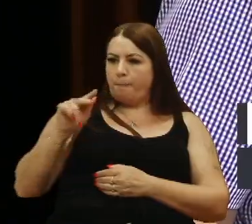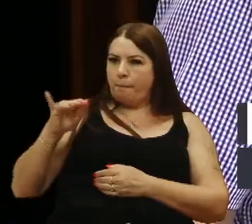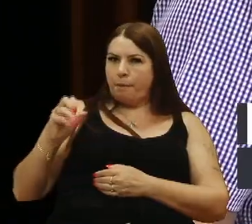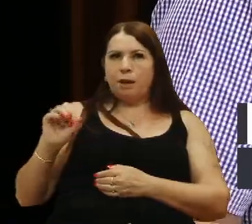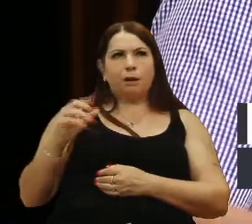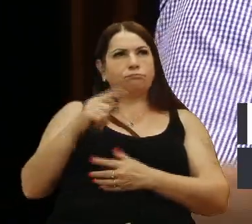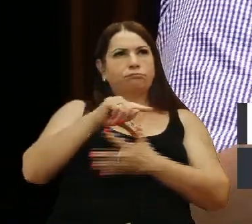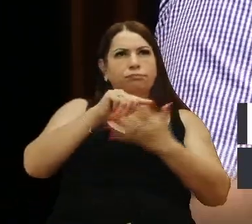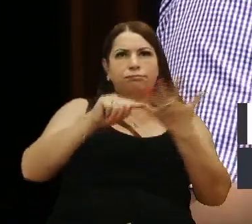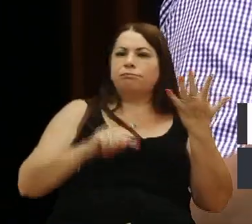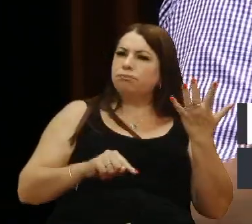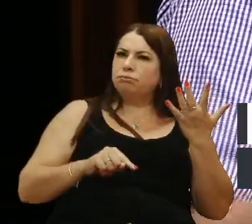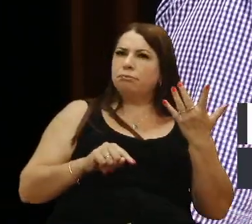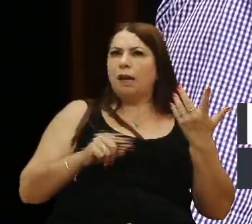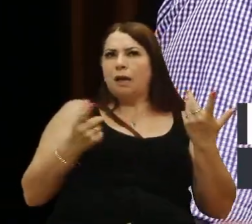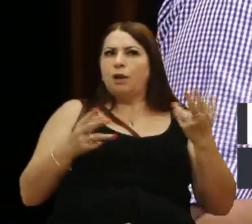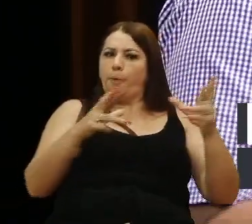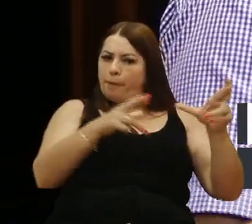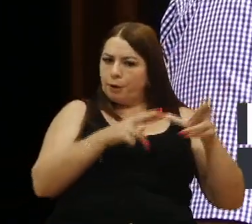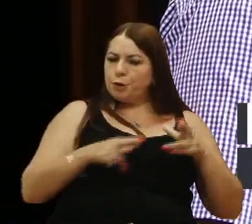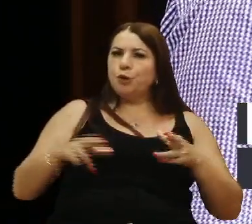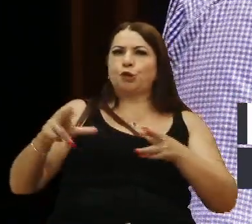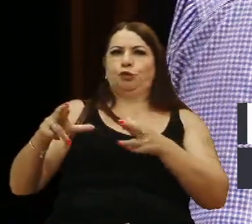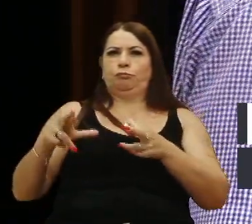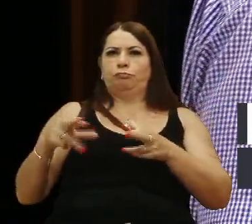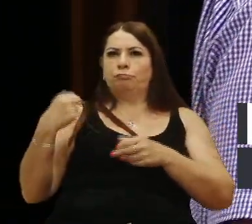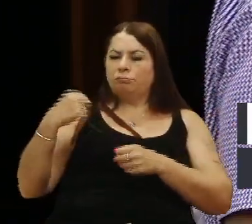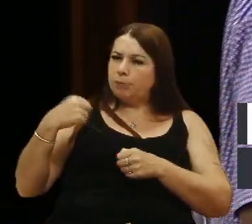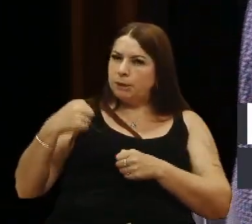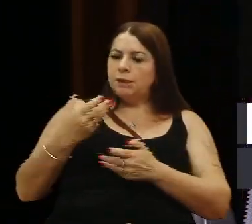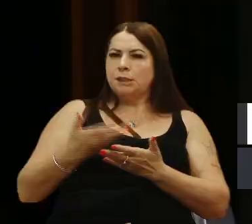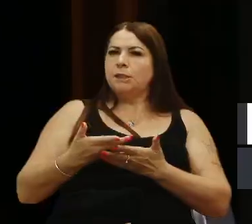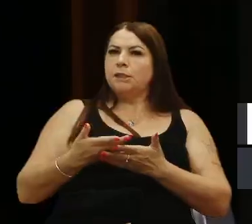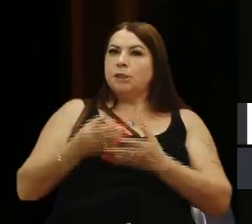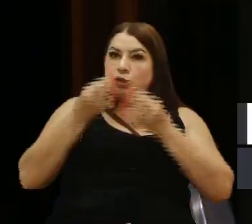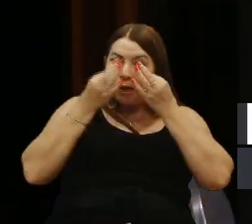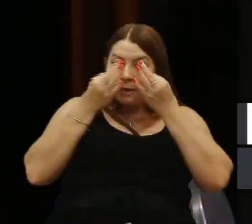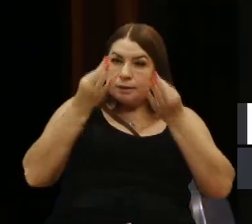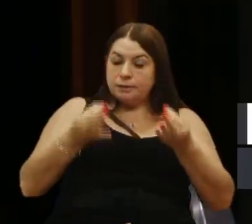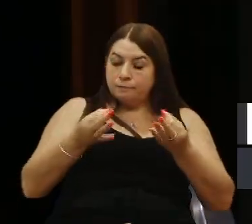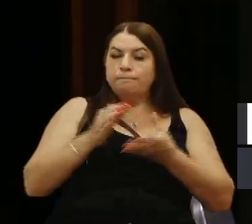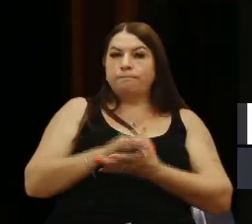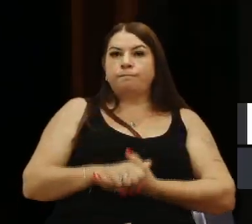etc. Então, é uma região que precisa de atenção.